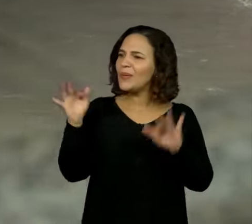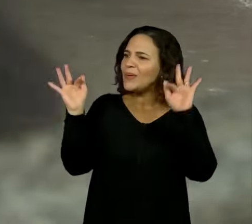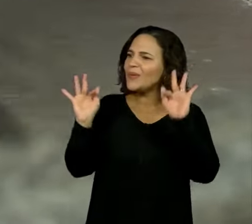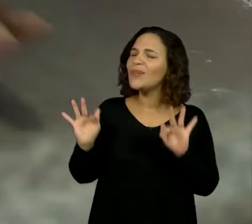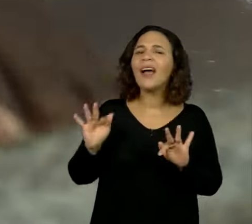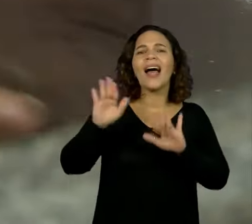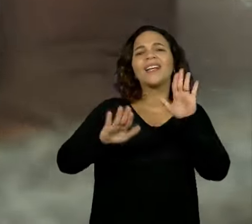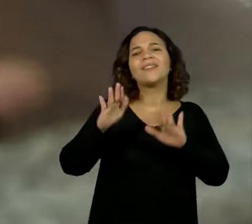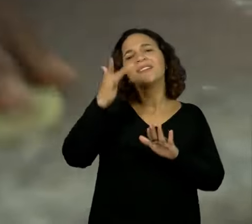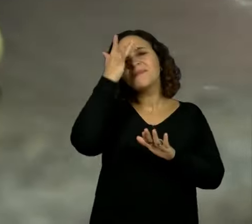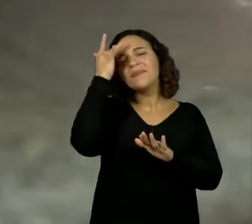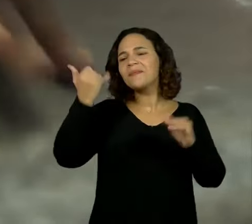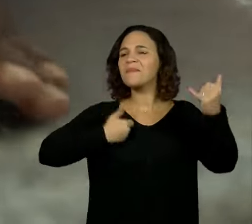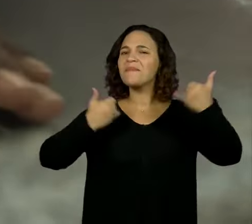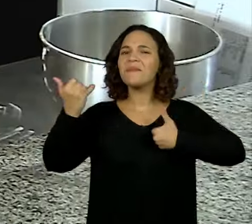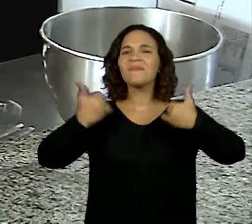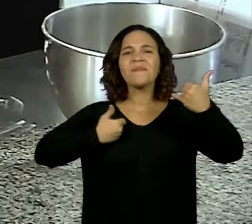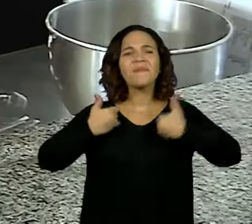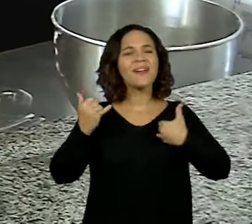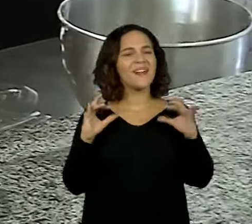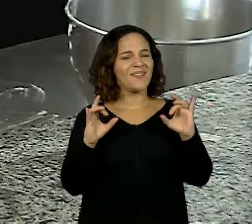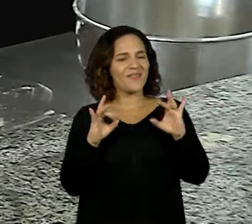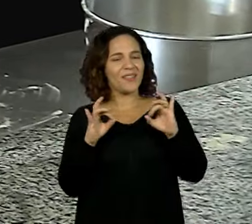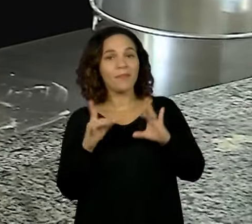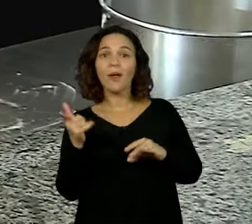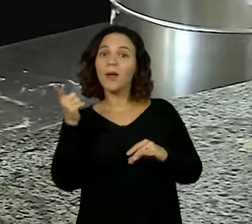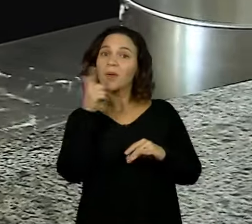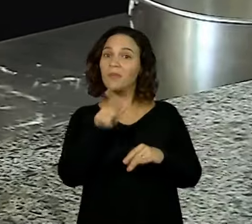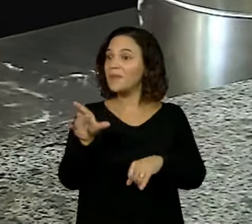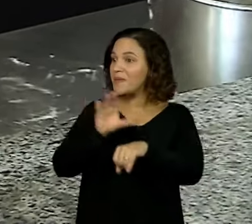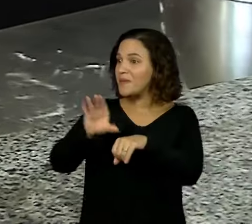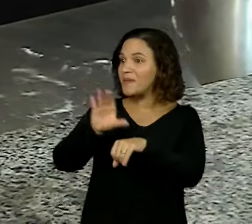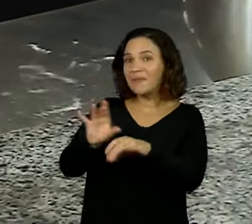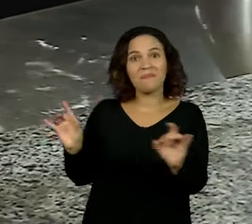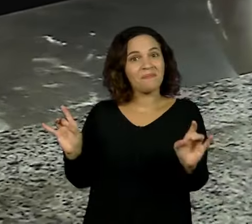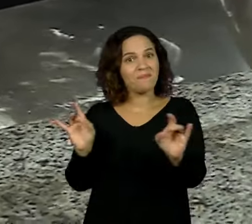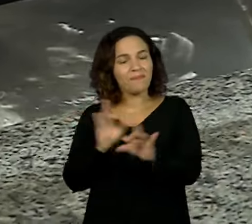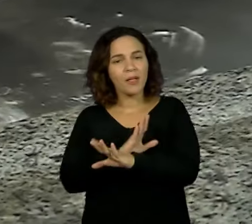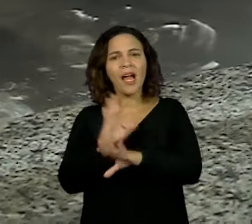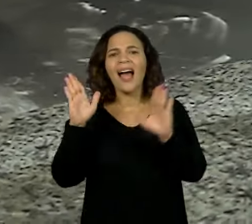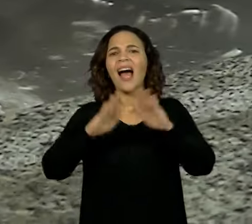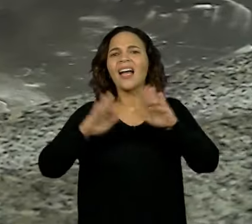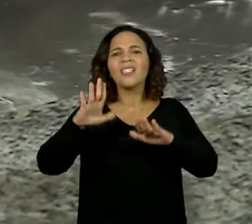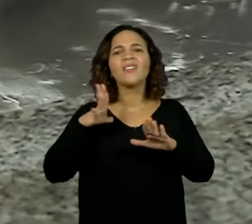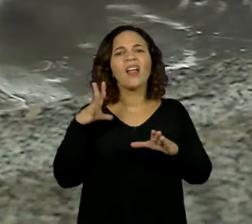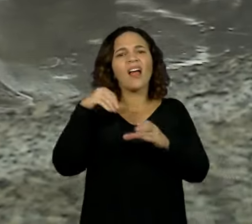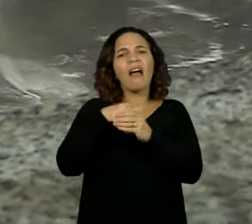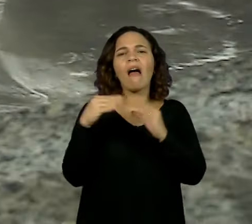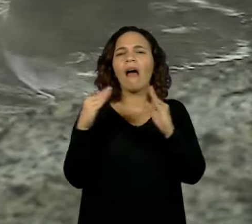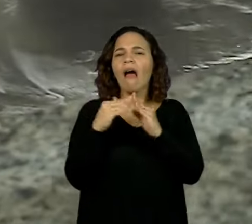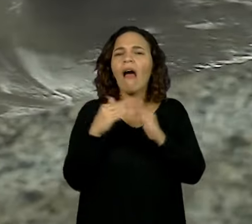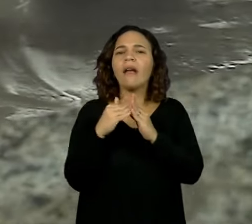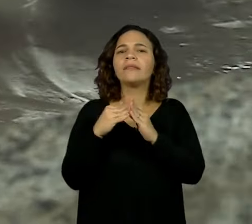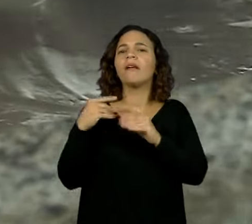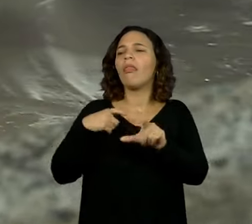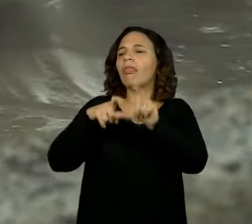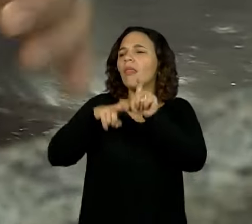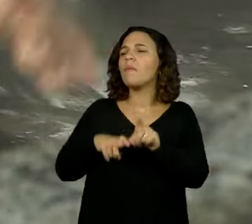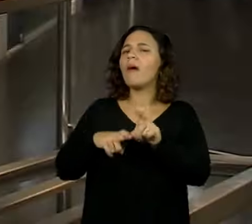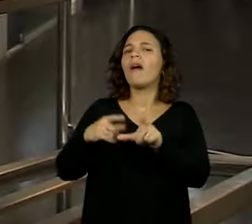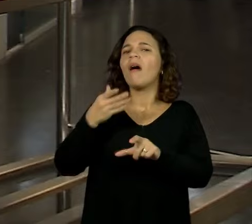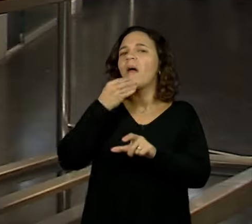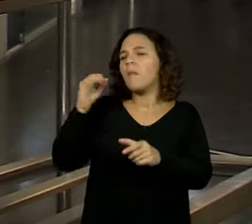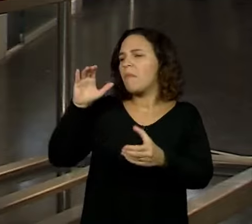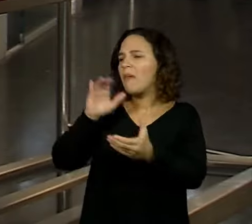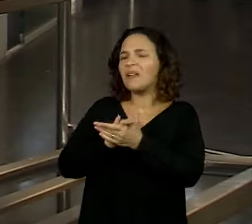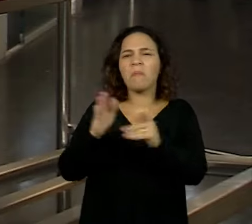recebe alguns feedbacks de algumas alunas que conseguiram sair de violência doméstica, que dependia de maridos em casa,